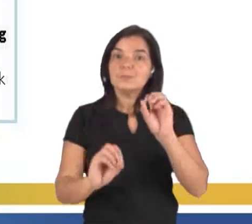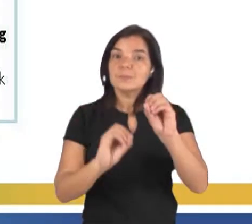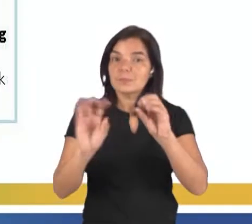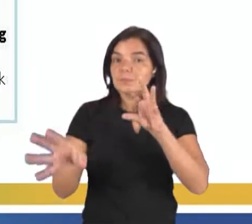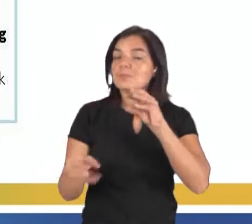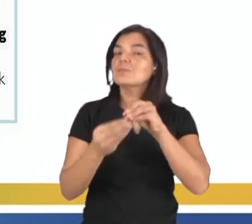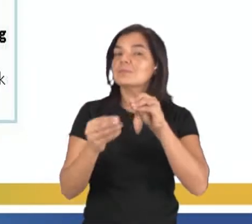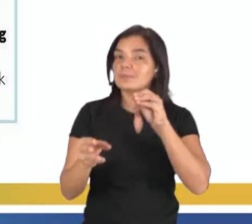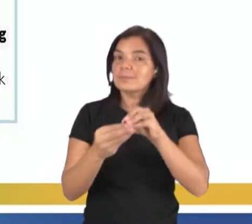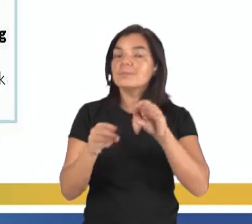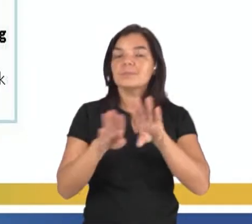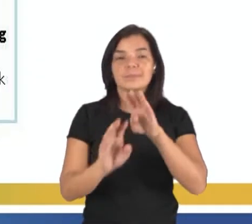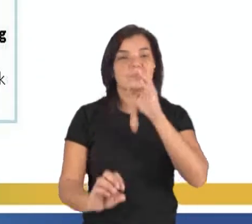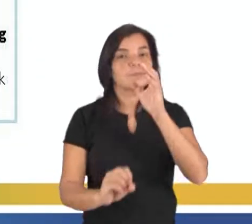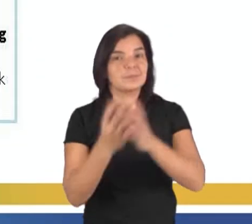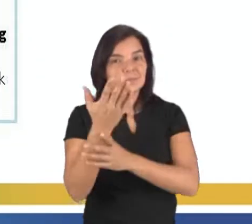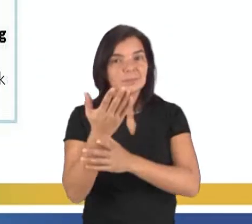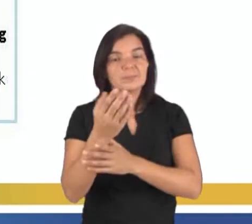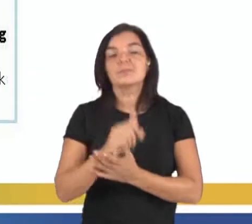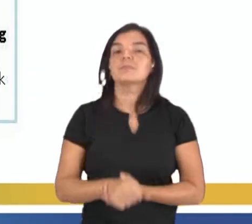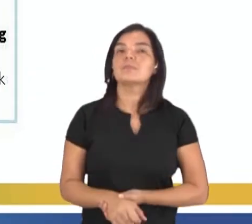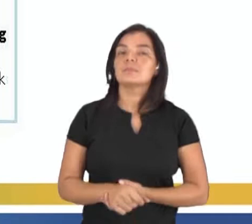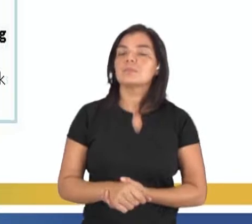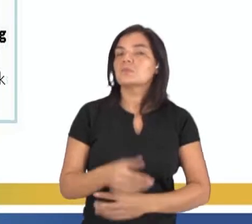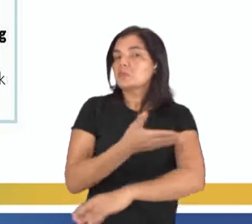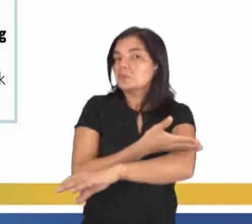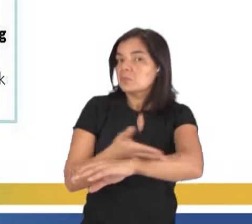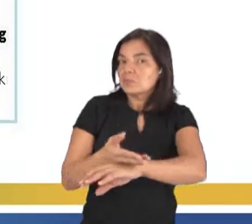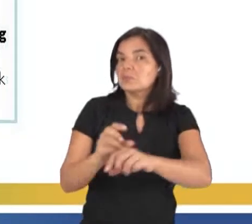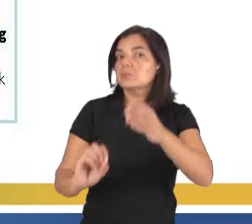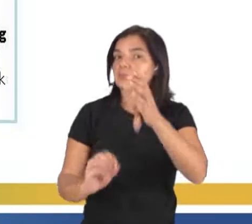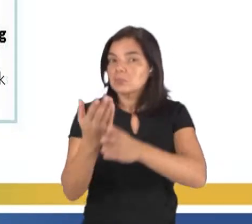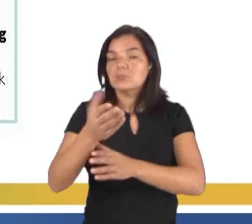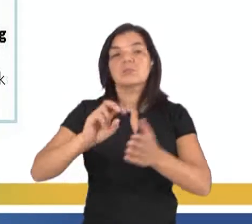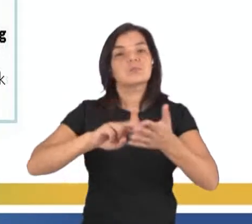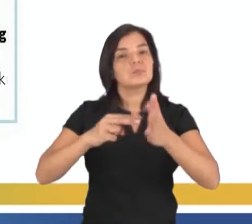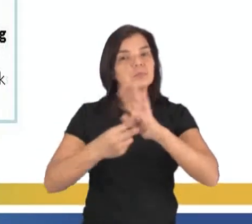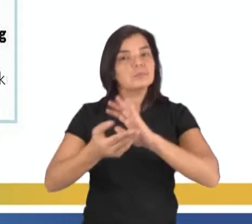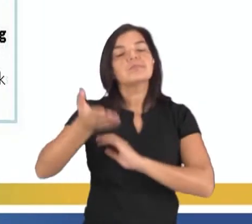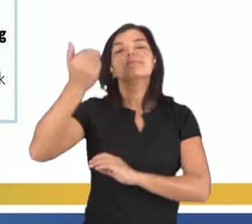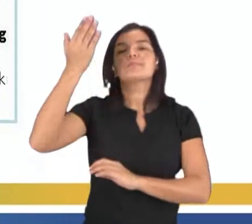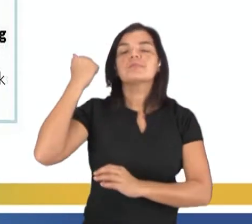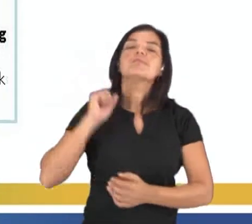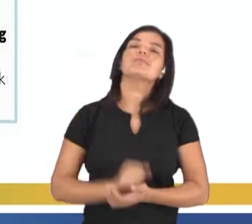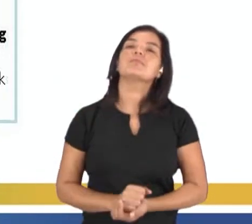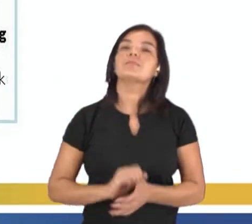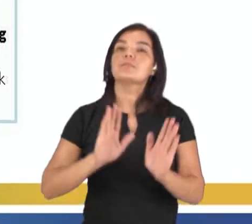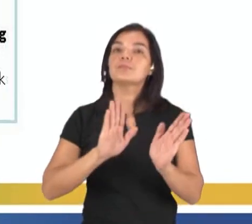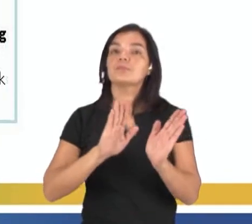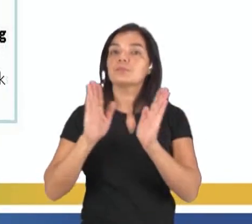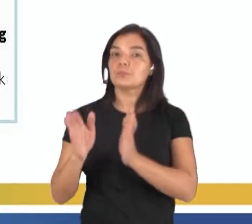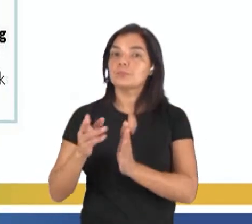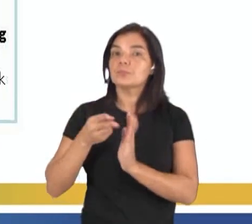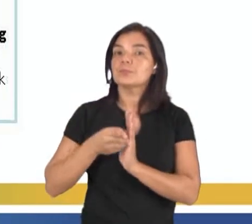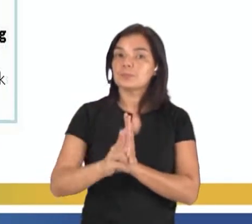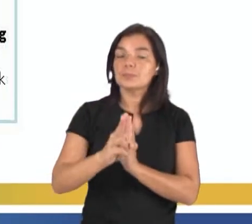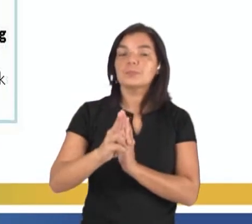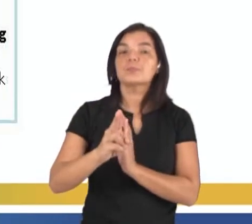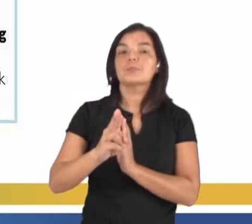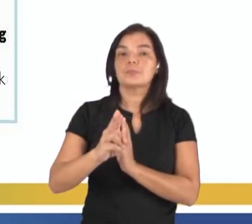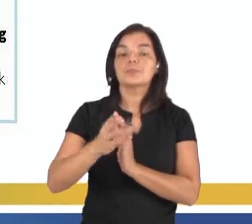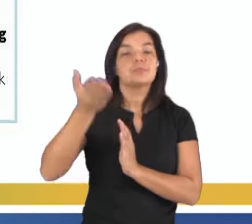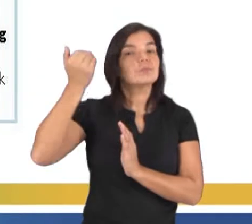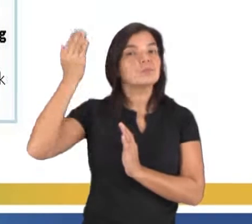foram completadas, né, que aconteceram, pode ser hábitos, fatos, que estejam no passado. Já lá no past continuous, a gente fala